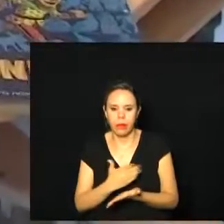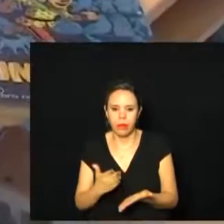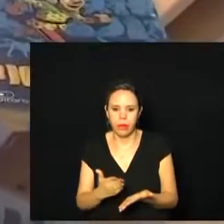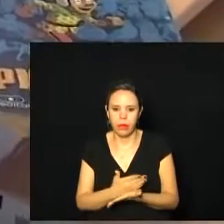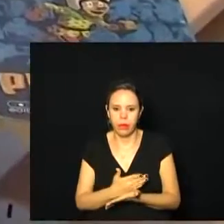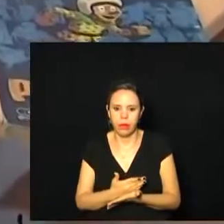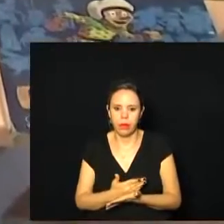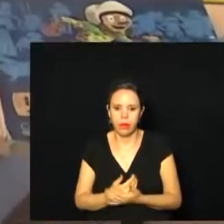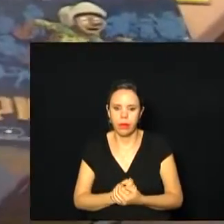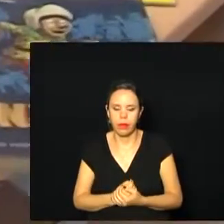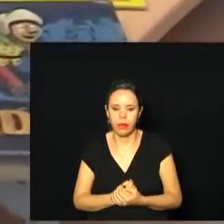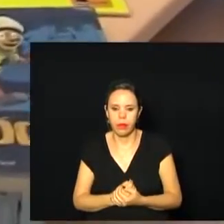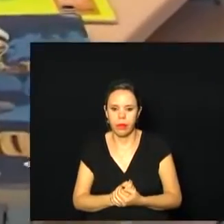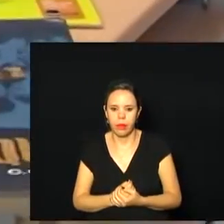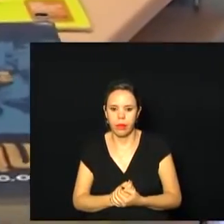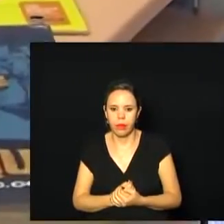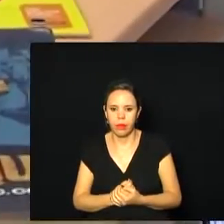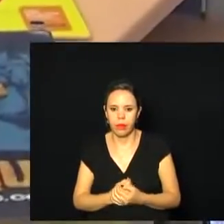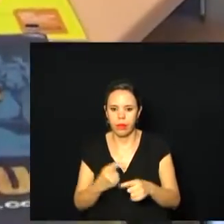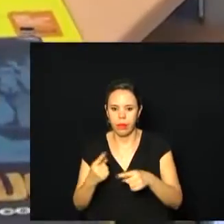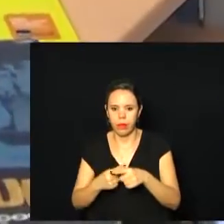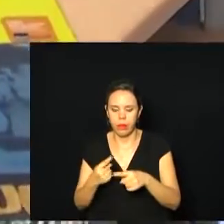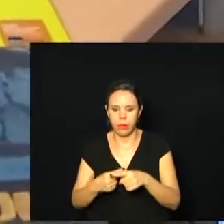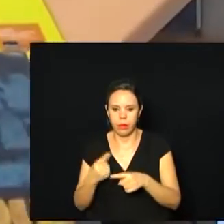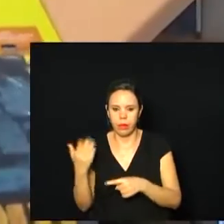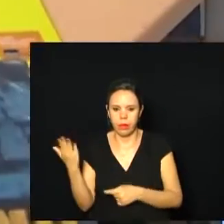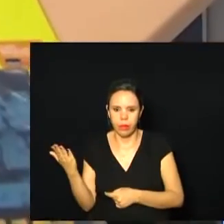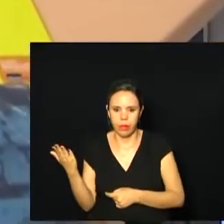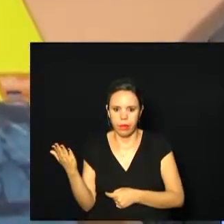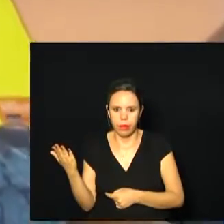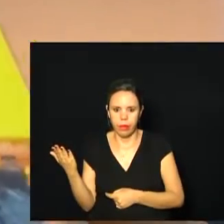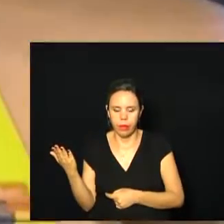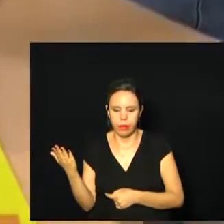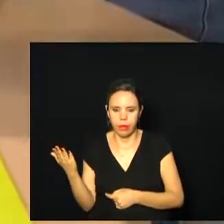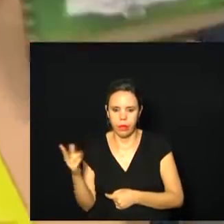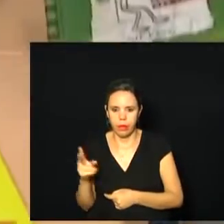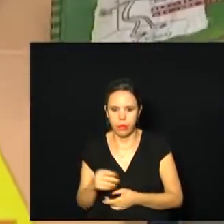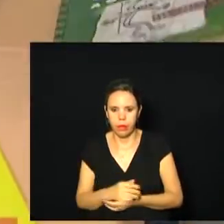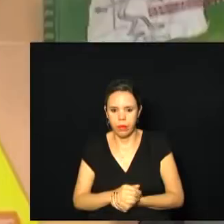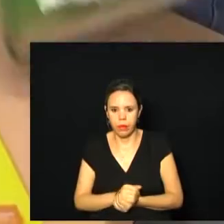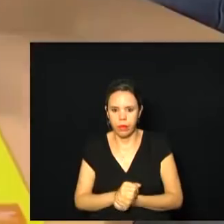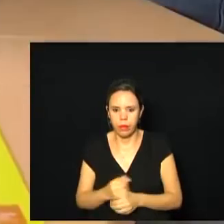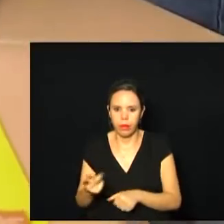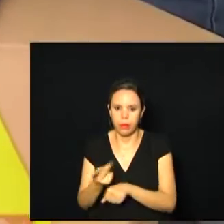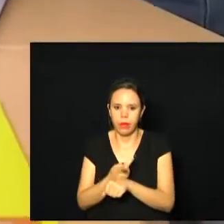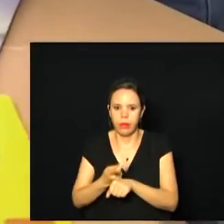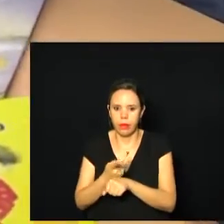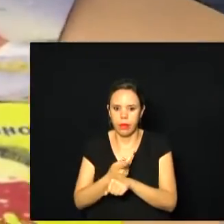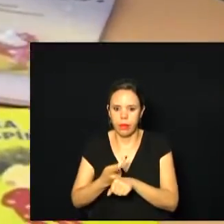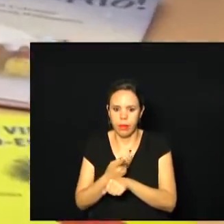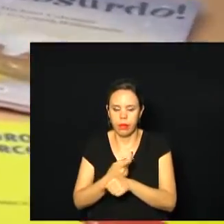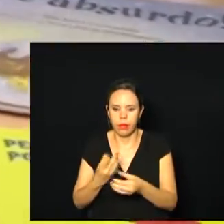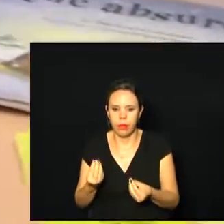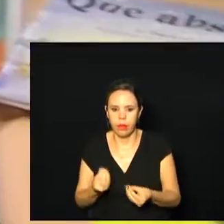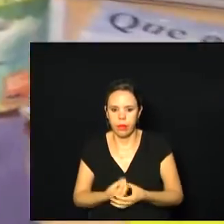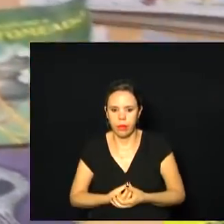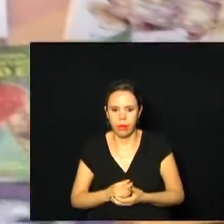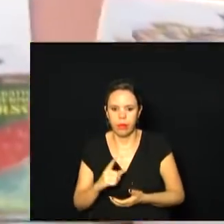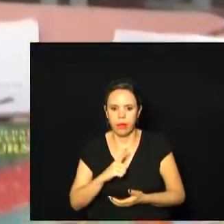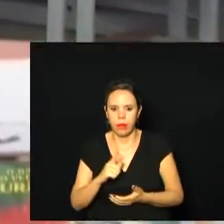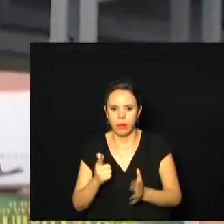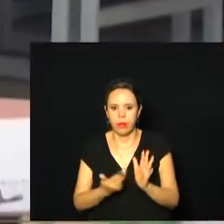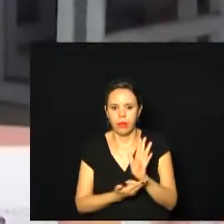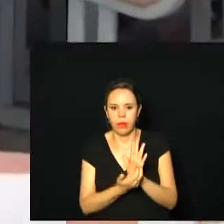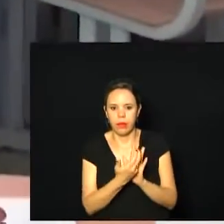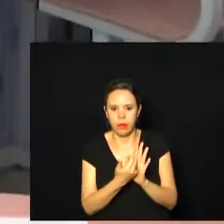mais infanto-juvenis, como o Diário de um Banana, que é um clássico, está sendo muito procurado. Temos